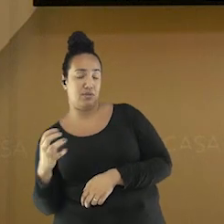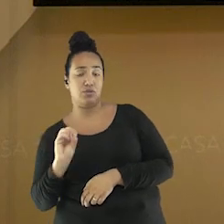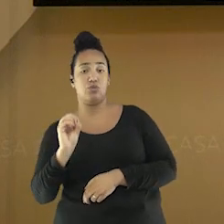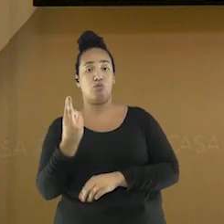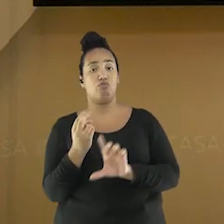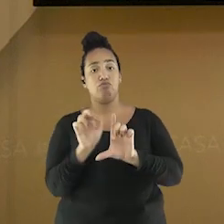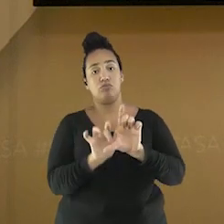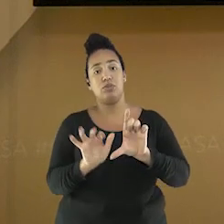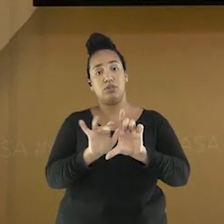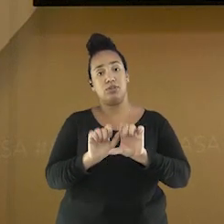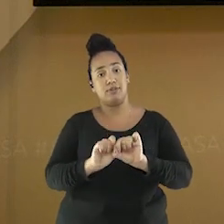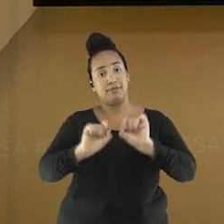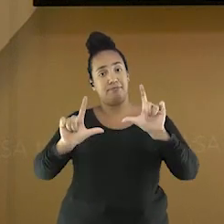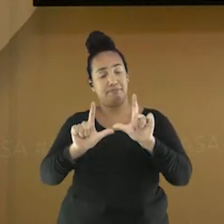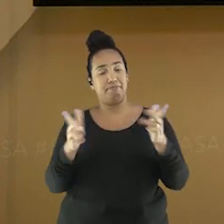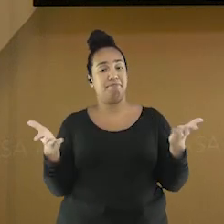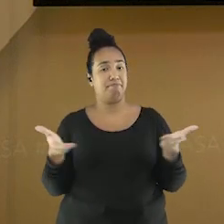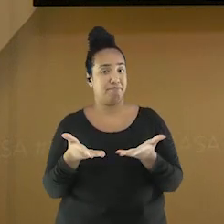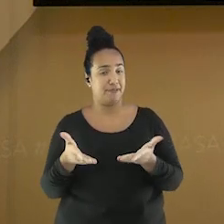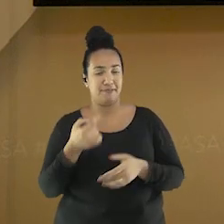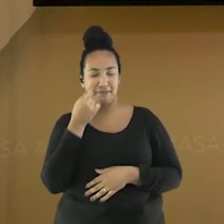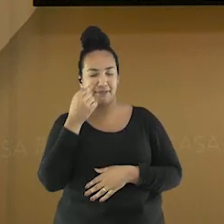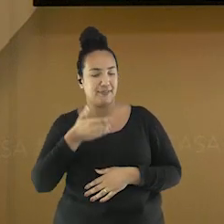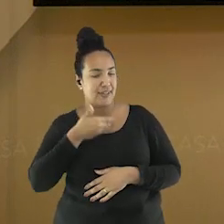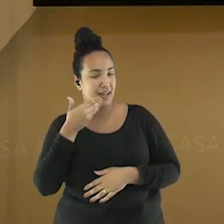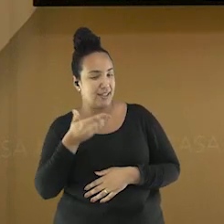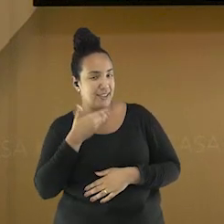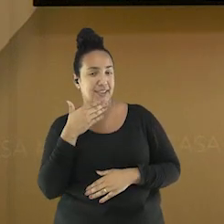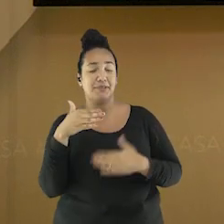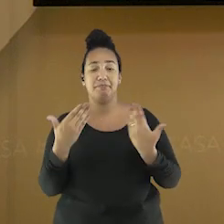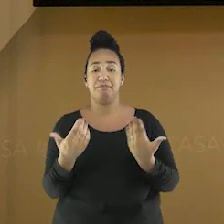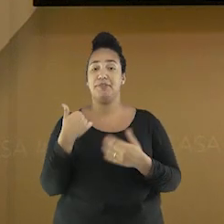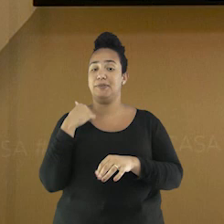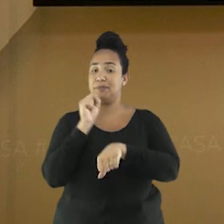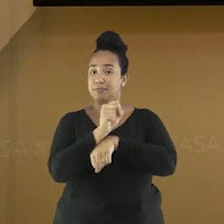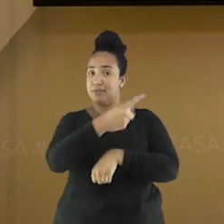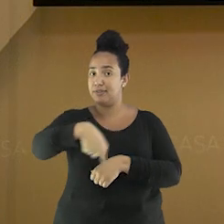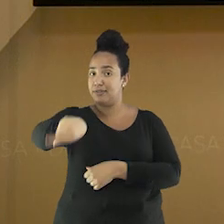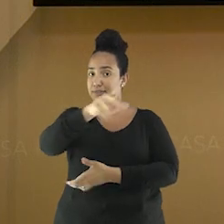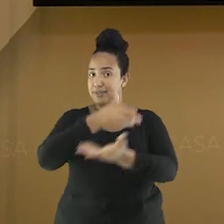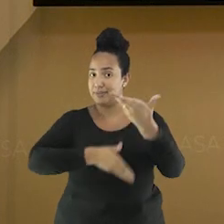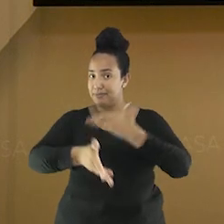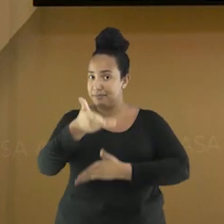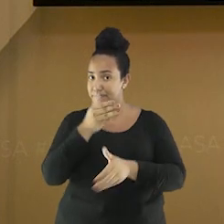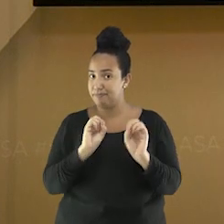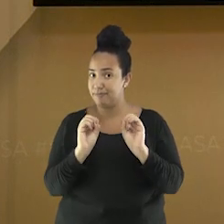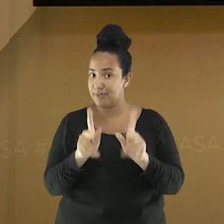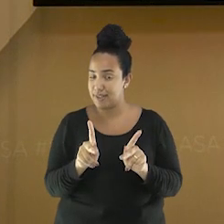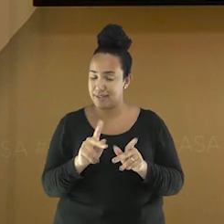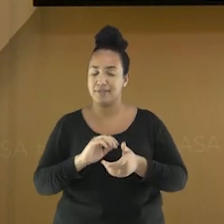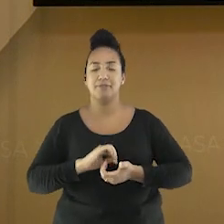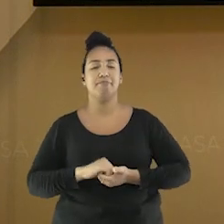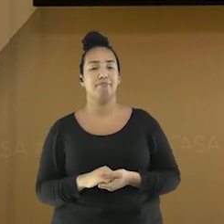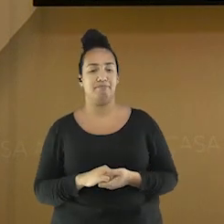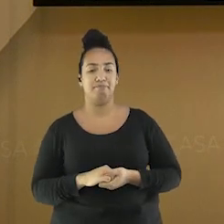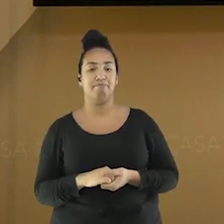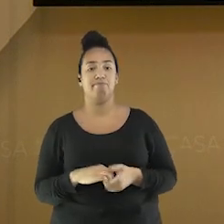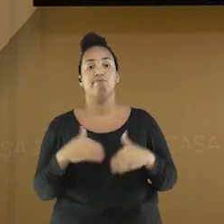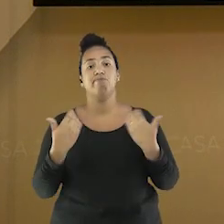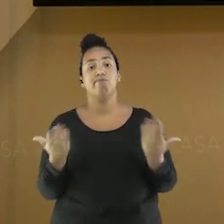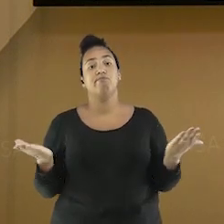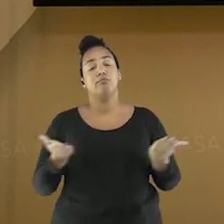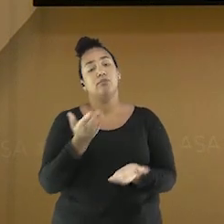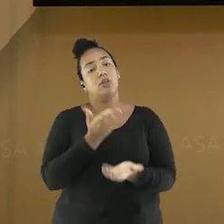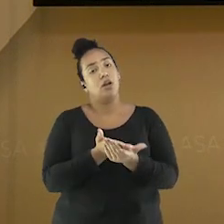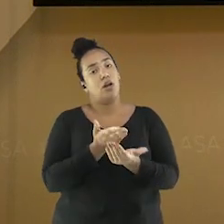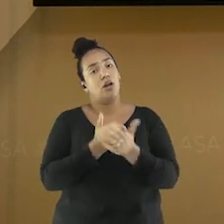a leitura do QR Code que está em sua tela. Fácil, né? Então ficamos aguardando a sua participação. Combinado? Chegamos ao fim